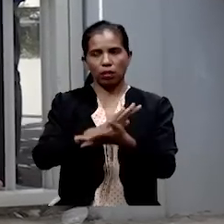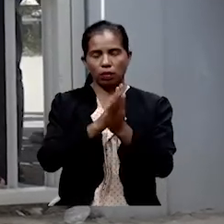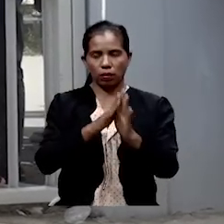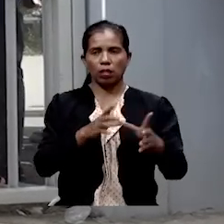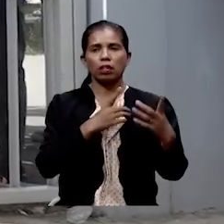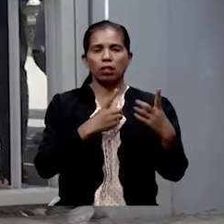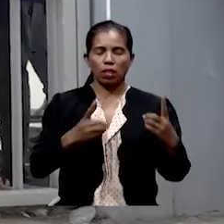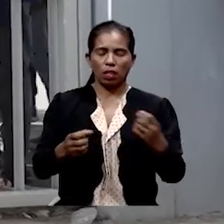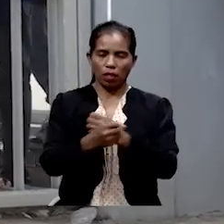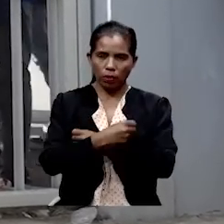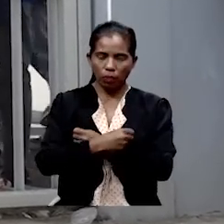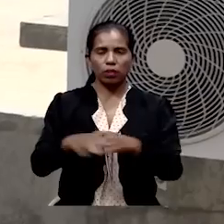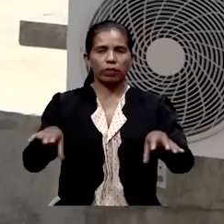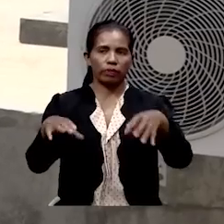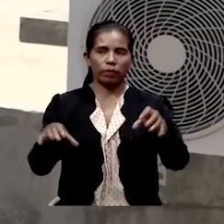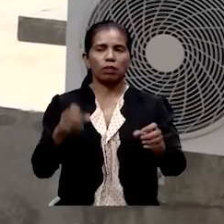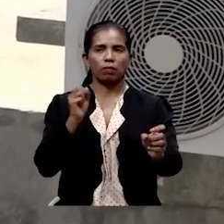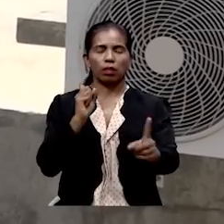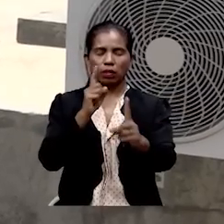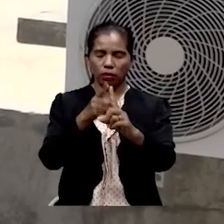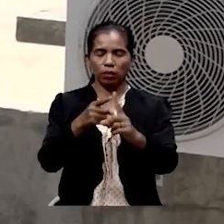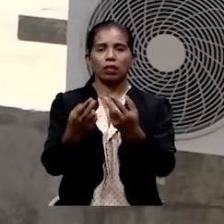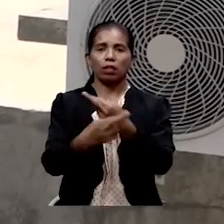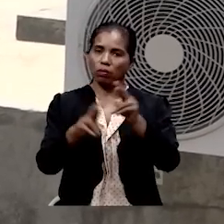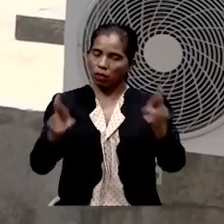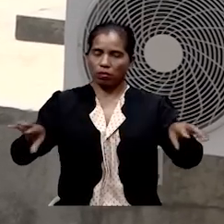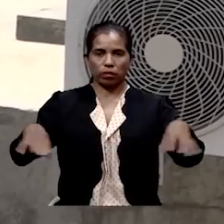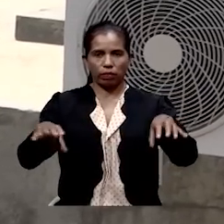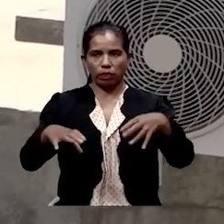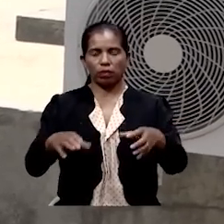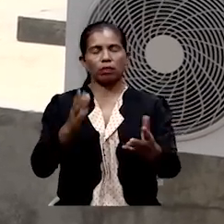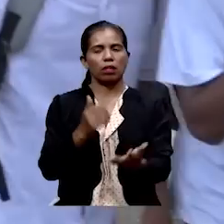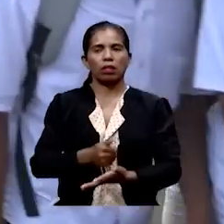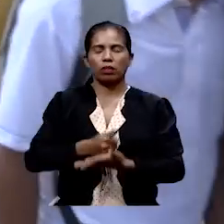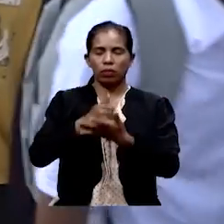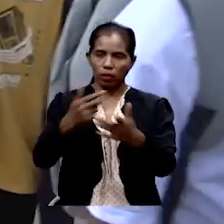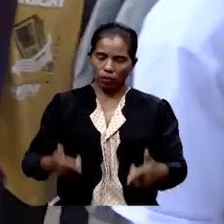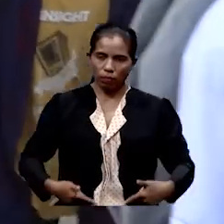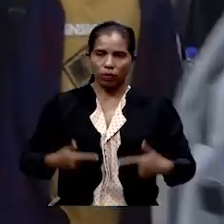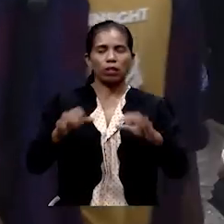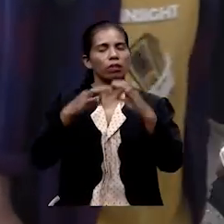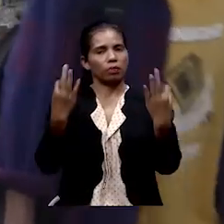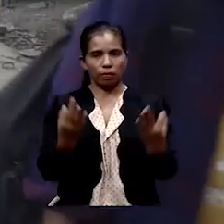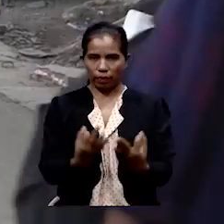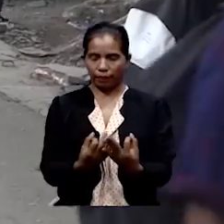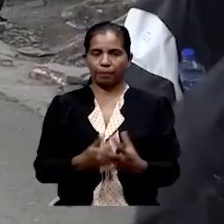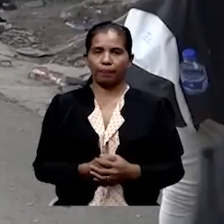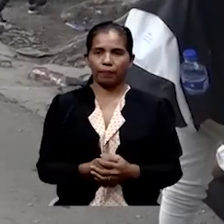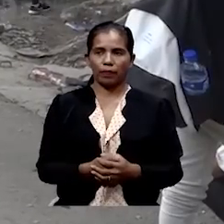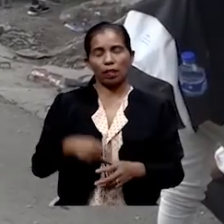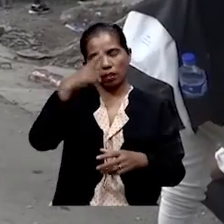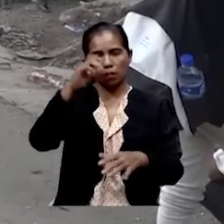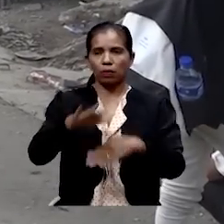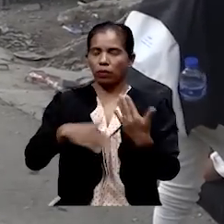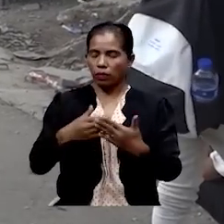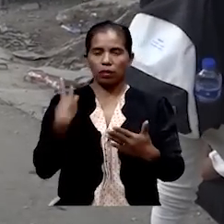posição ho debele atinge resultado serviço ho de sustenta vida familiar nenê tama boa ter